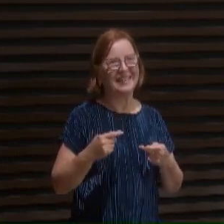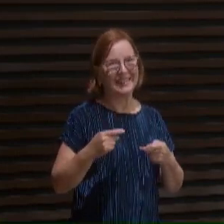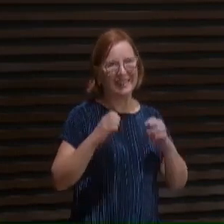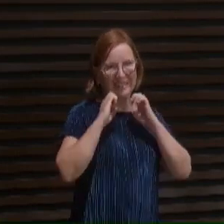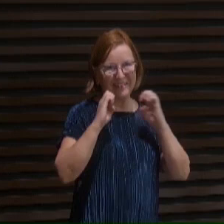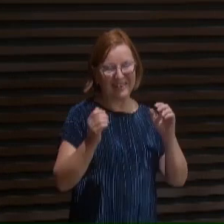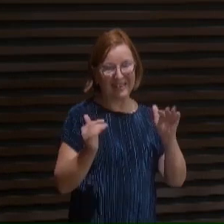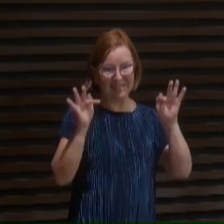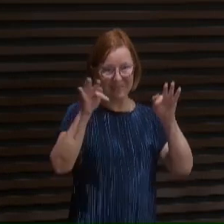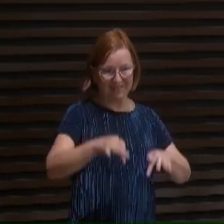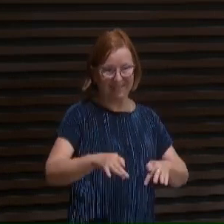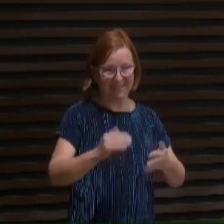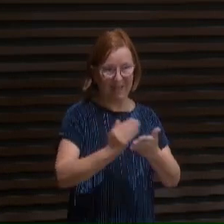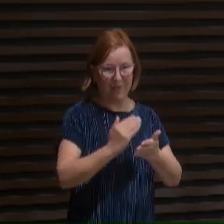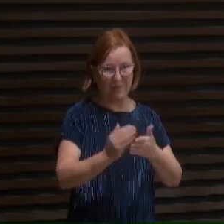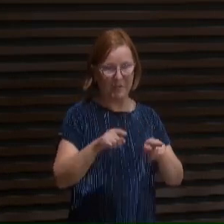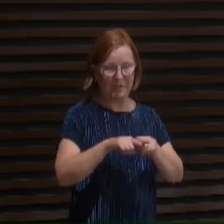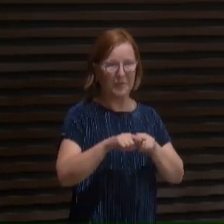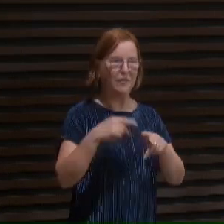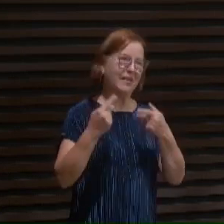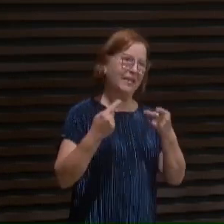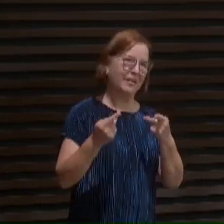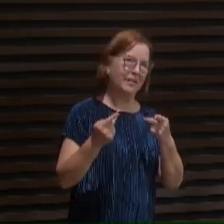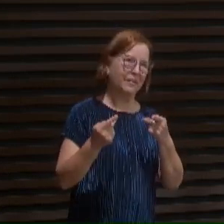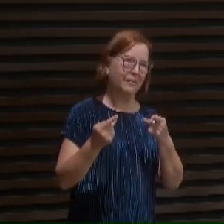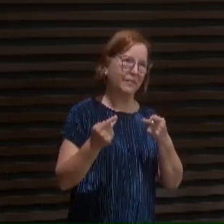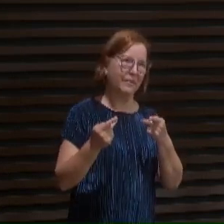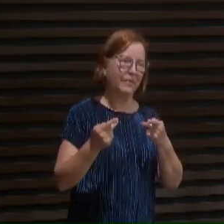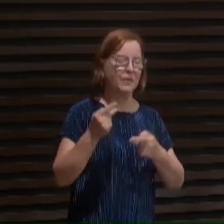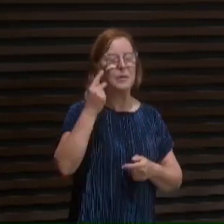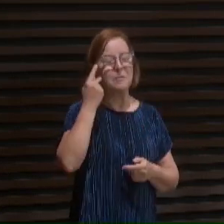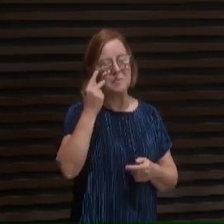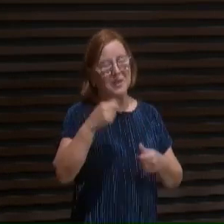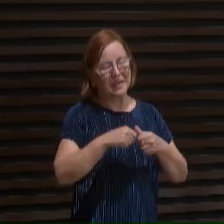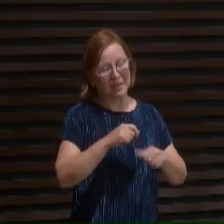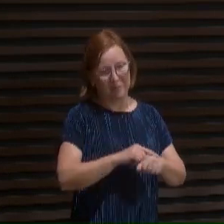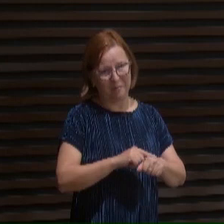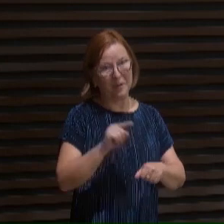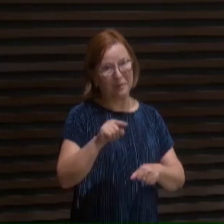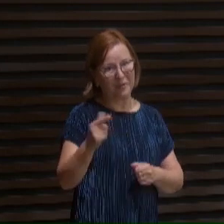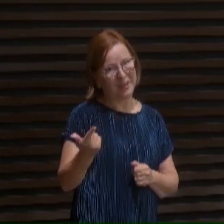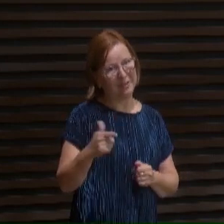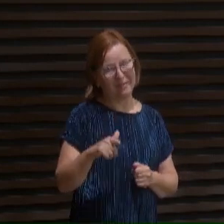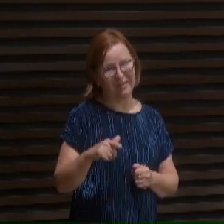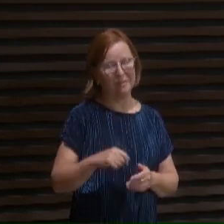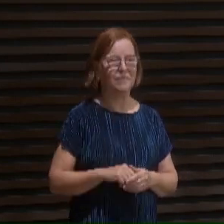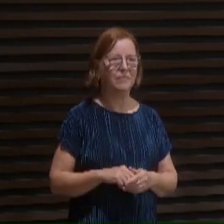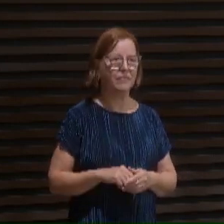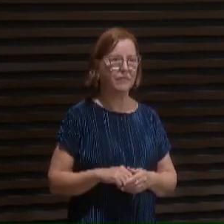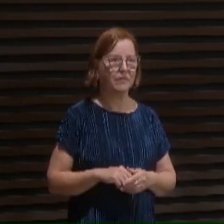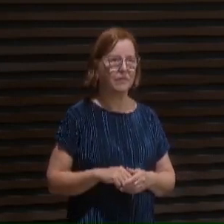final, alguns irmãos disseram, foi para esse momento que você veio aqui. Por que